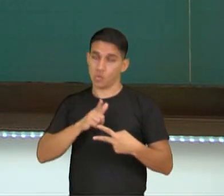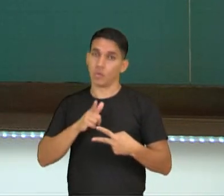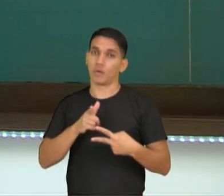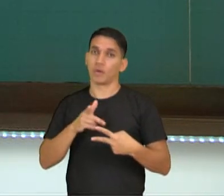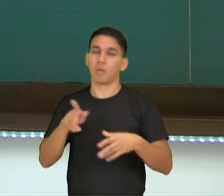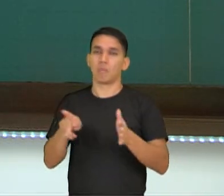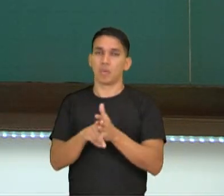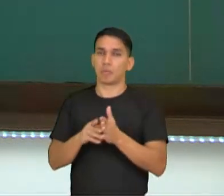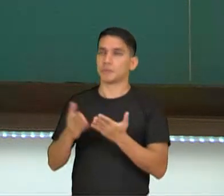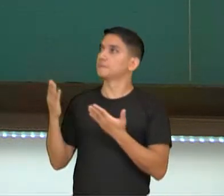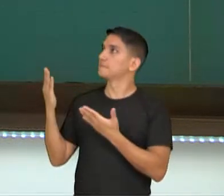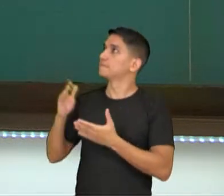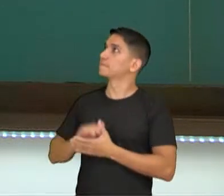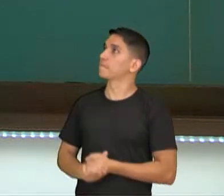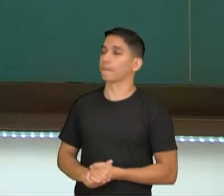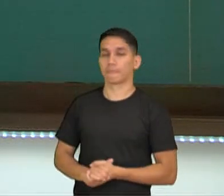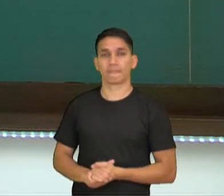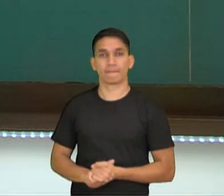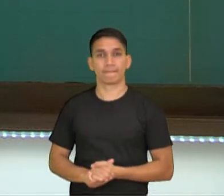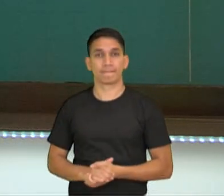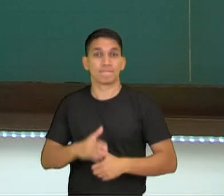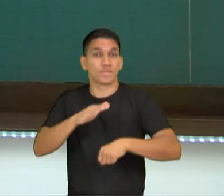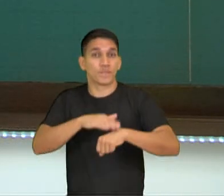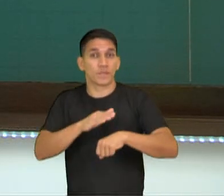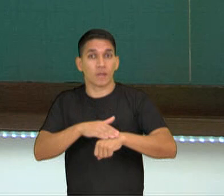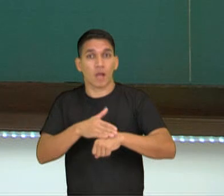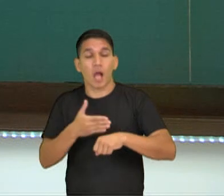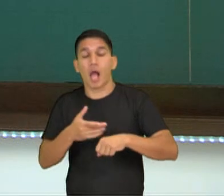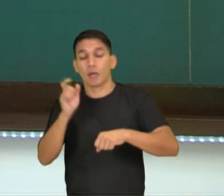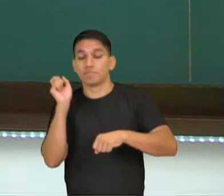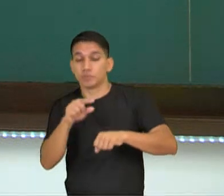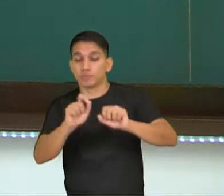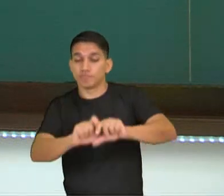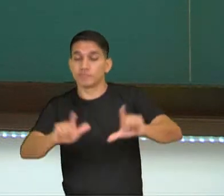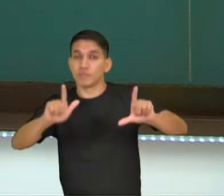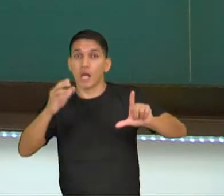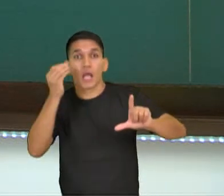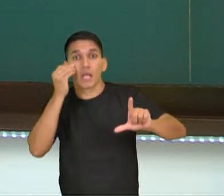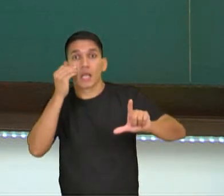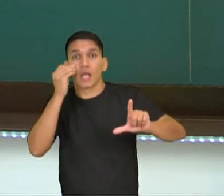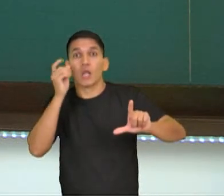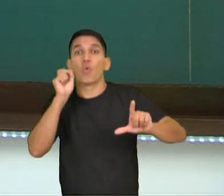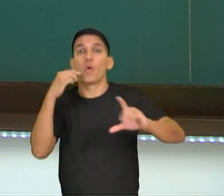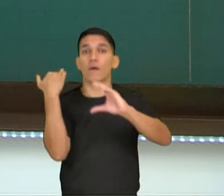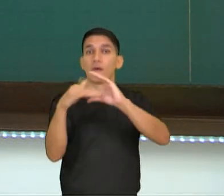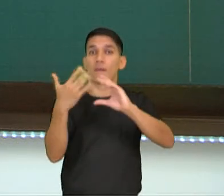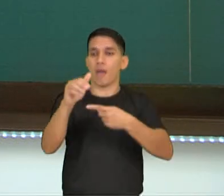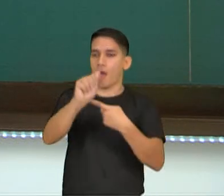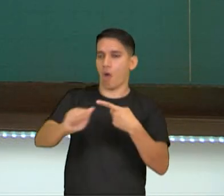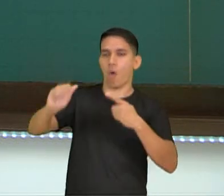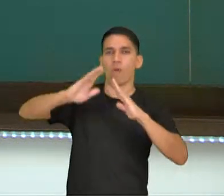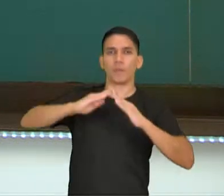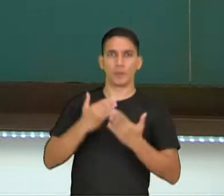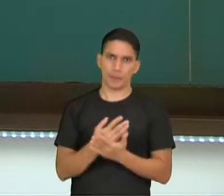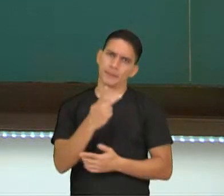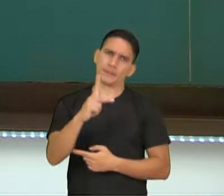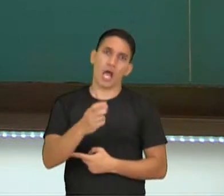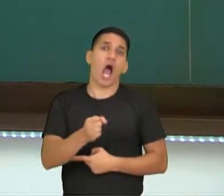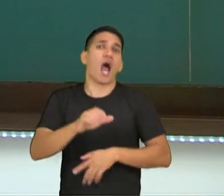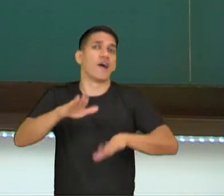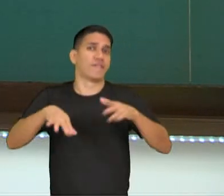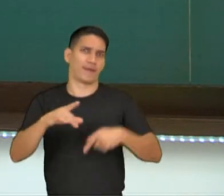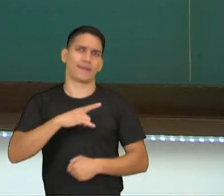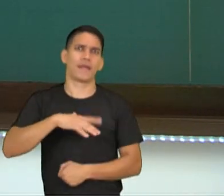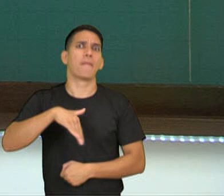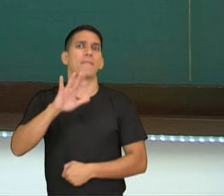por esse link. Ao entrar, procurem selecionar o e-mail do @escola de vocês. Às vezes vocês têm mais de um